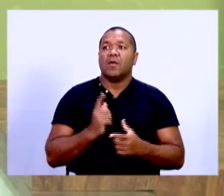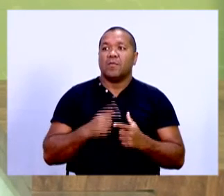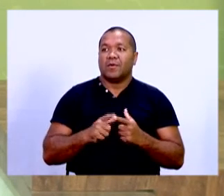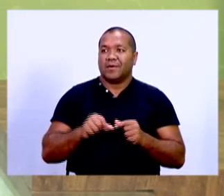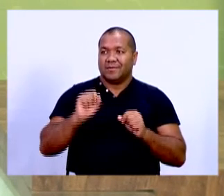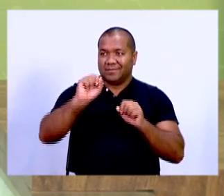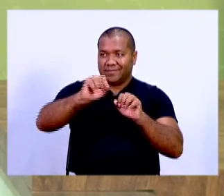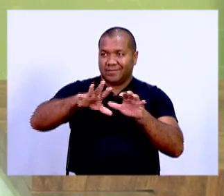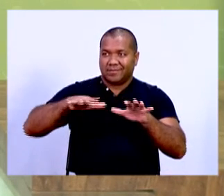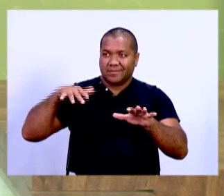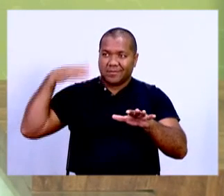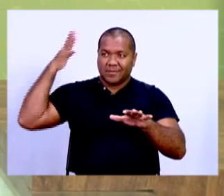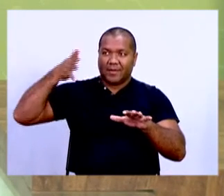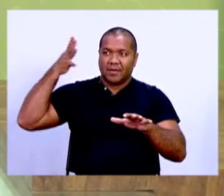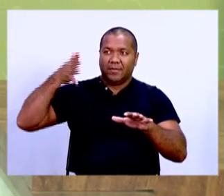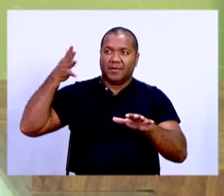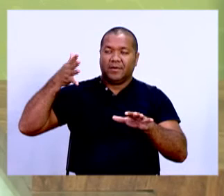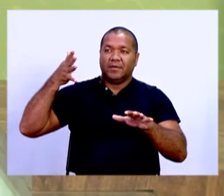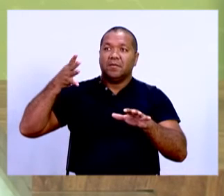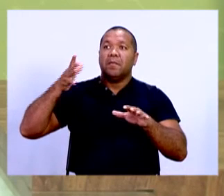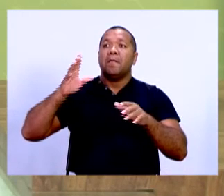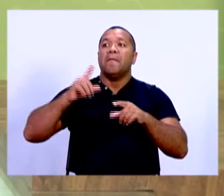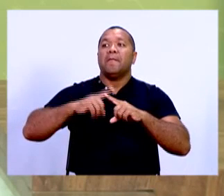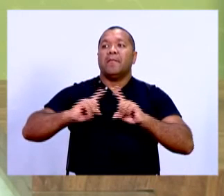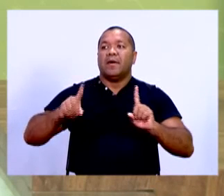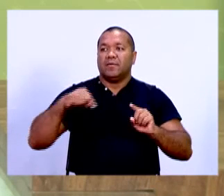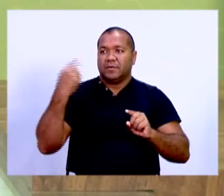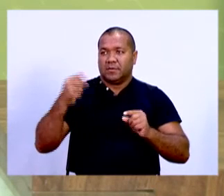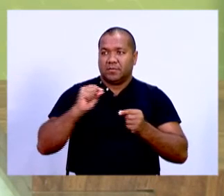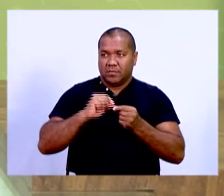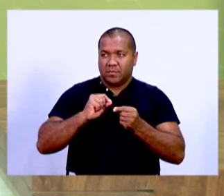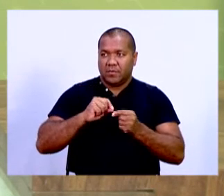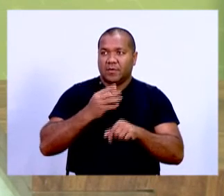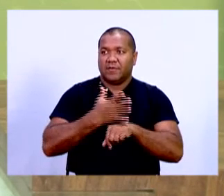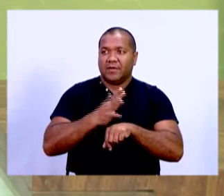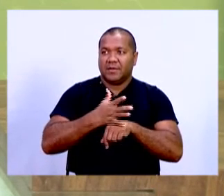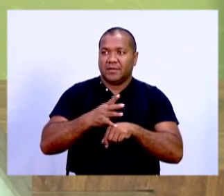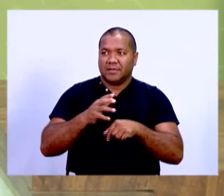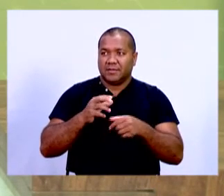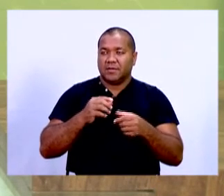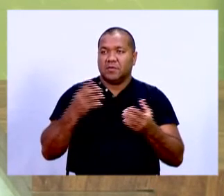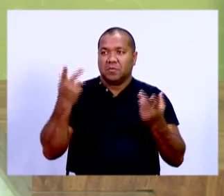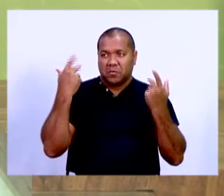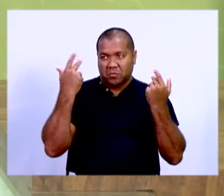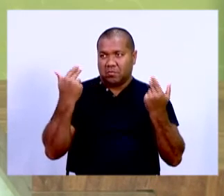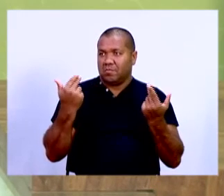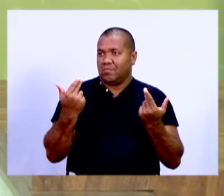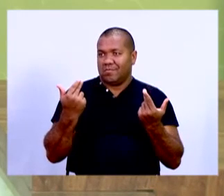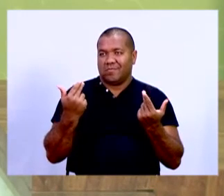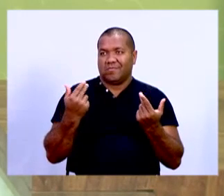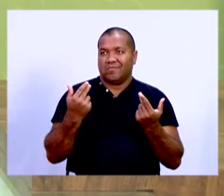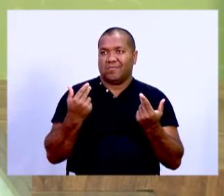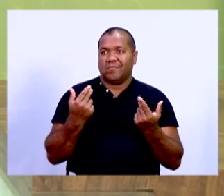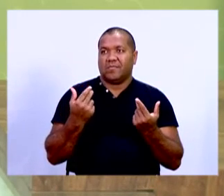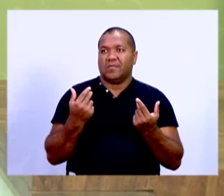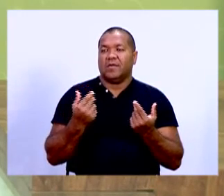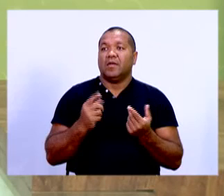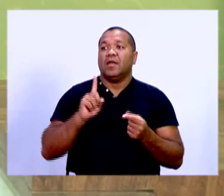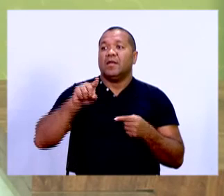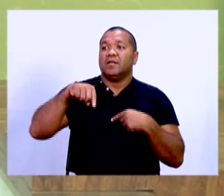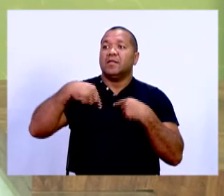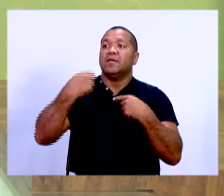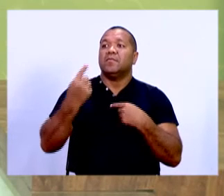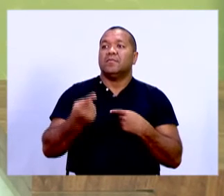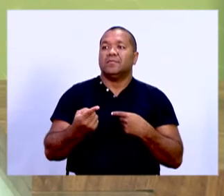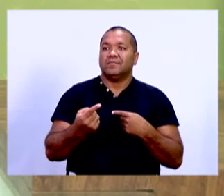Isso. Então, mas mesmo assim, vocês podem realizar a atividade de vocês, normalmente, né? E aí